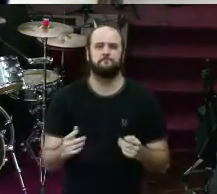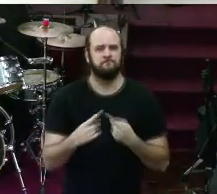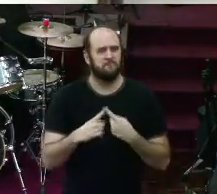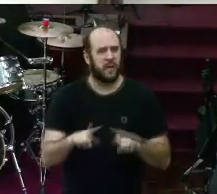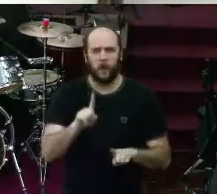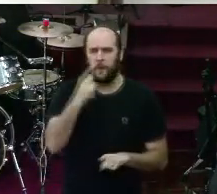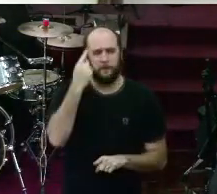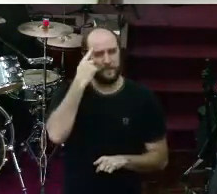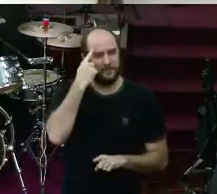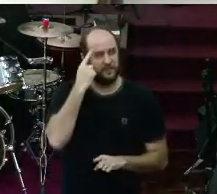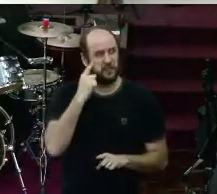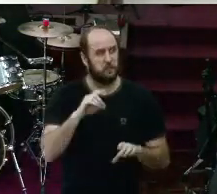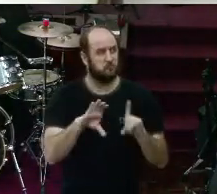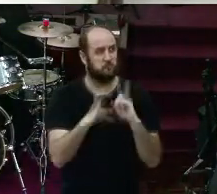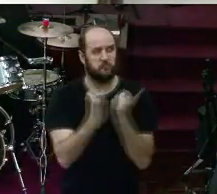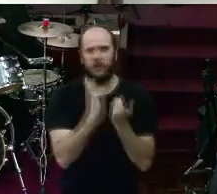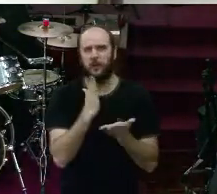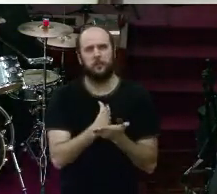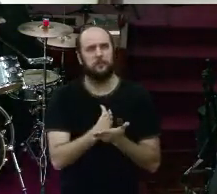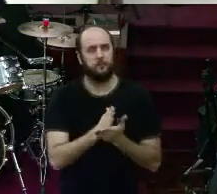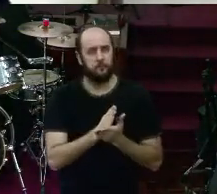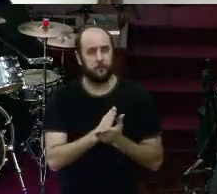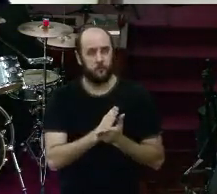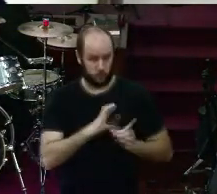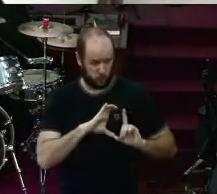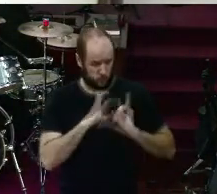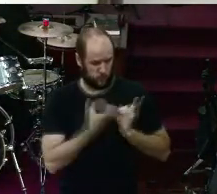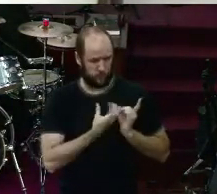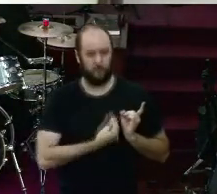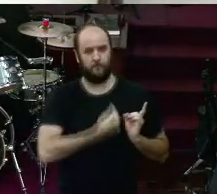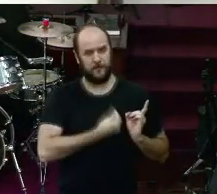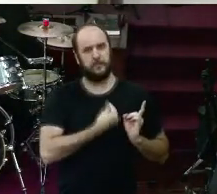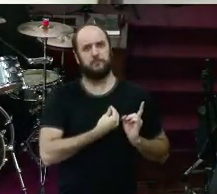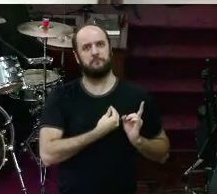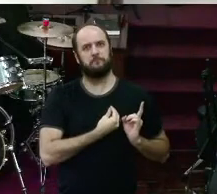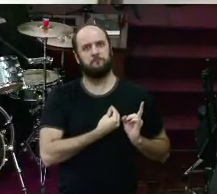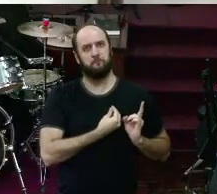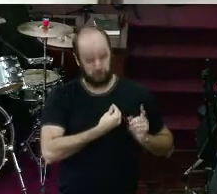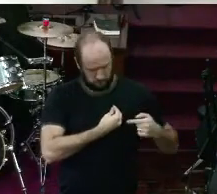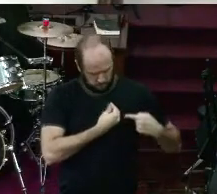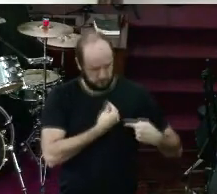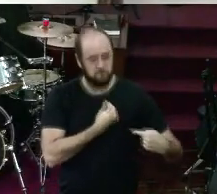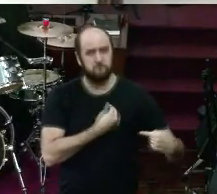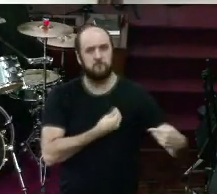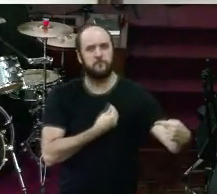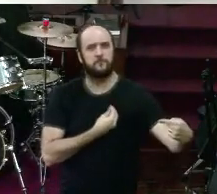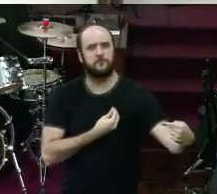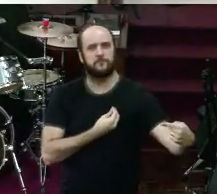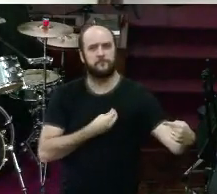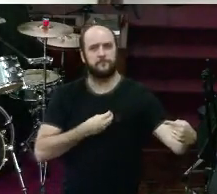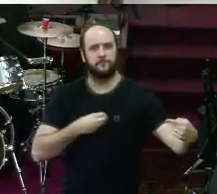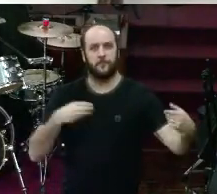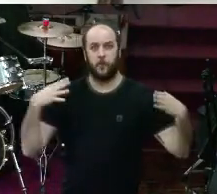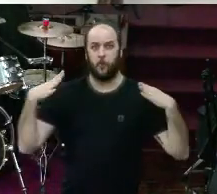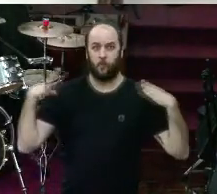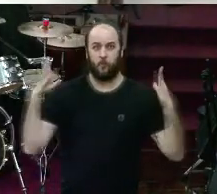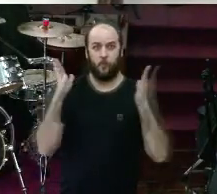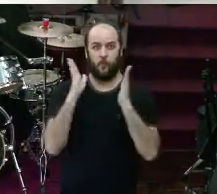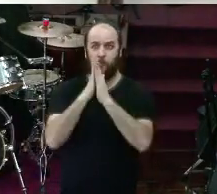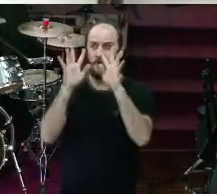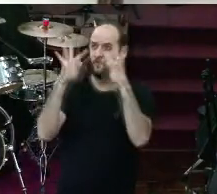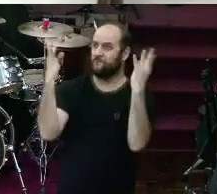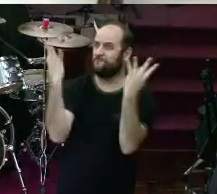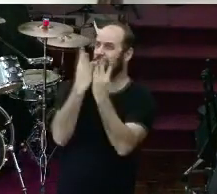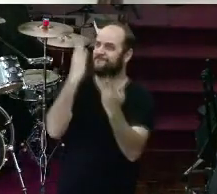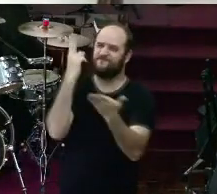de achar que acabou o culto. O culto é vida. Sua vida é um culto. E os serafins continuarão lá, dioturnamente